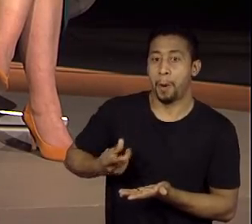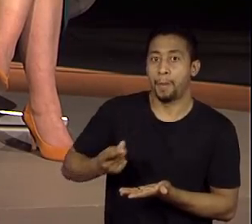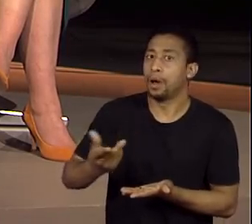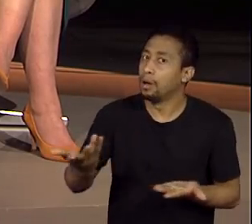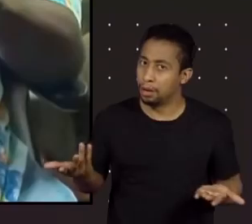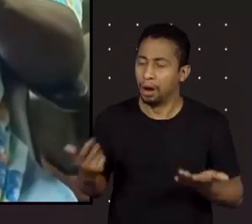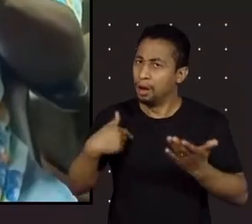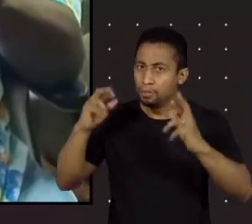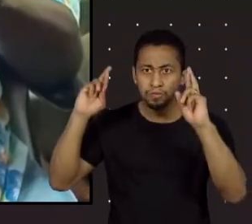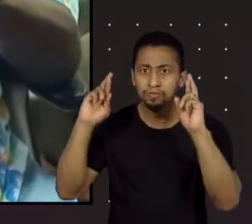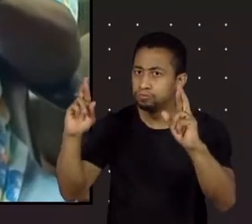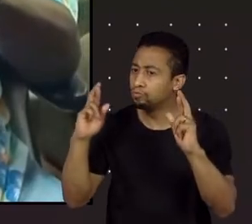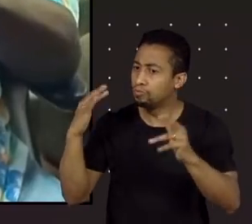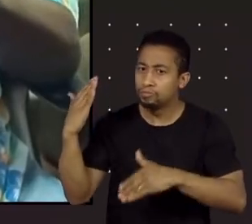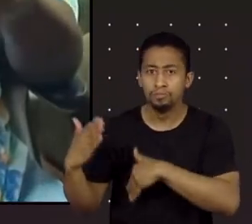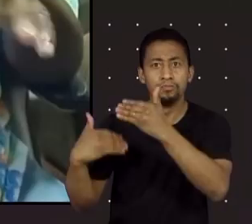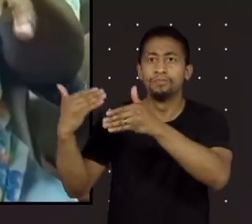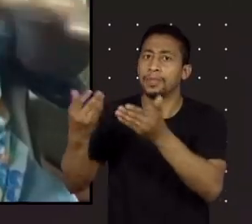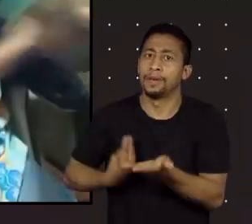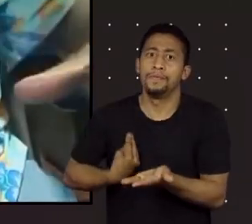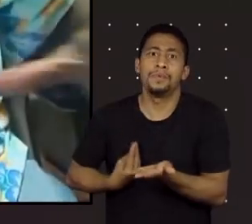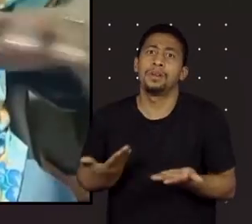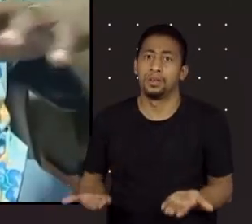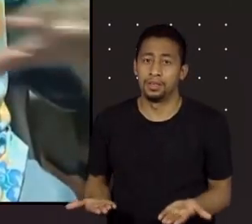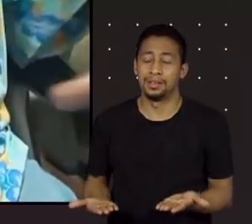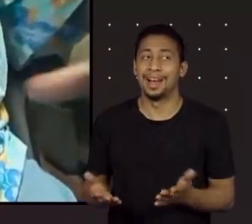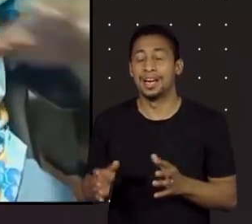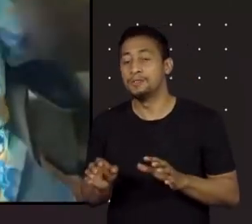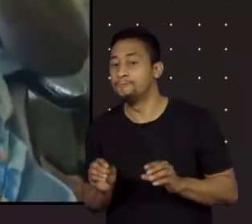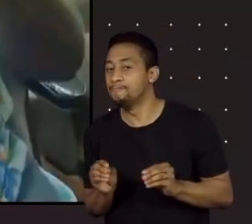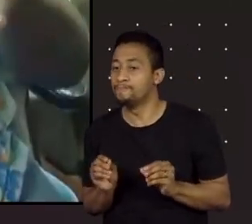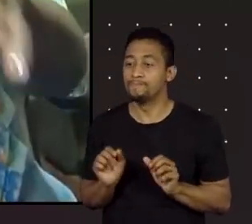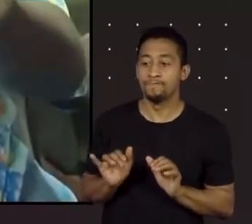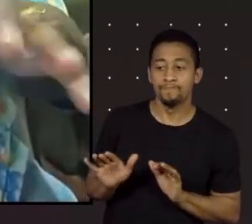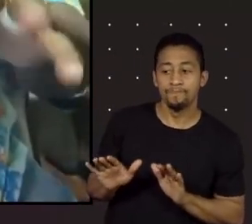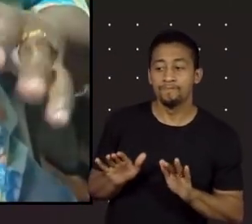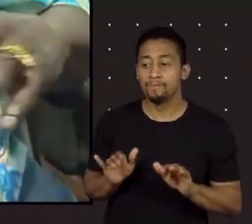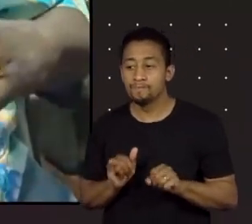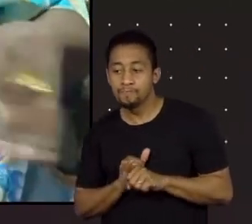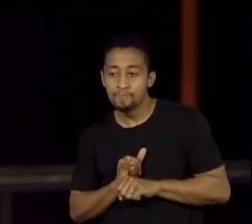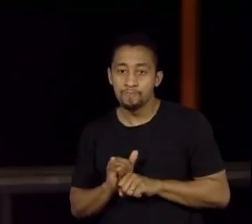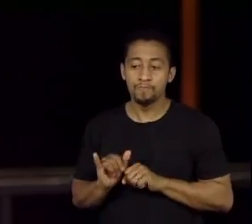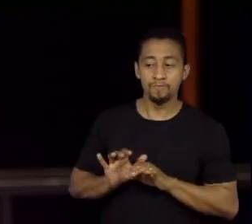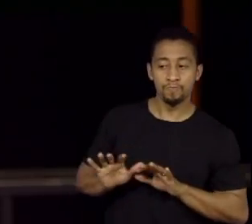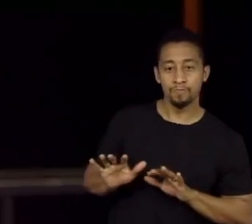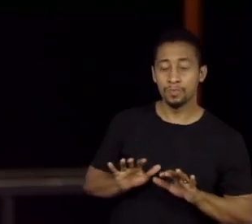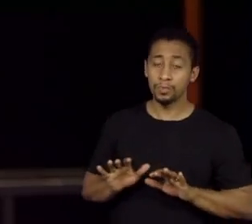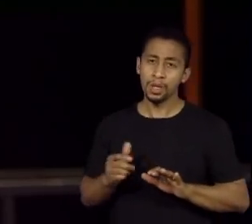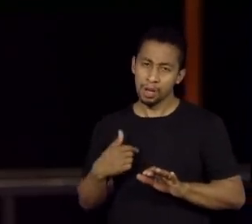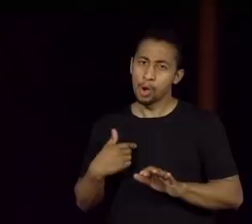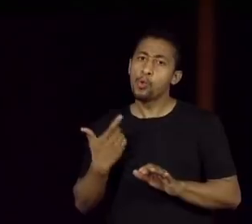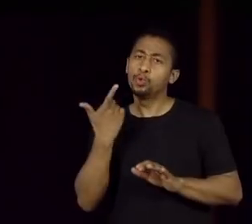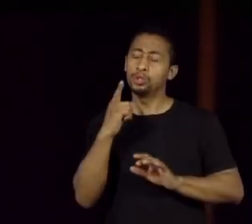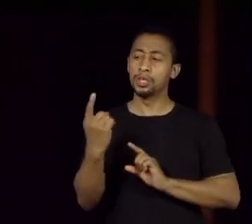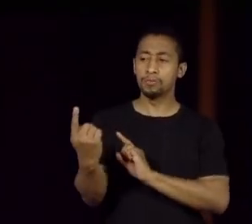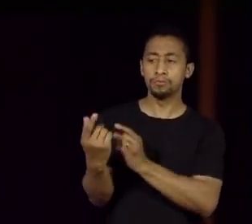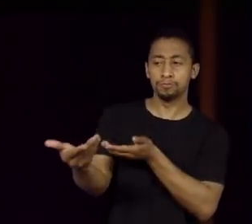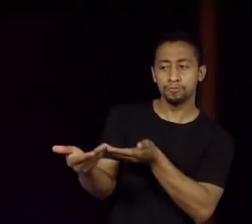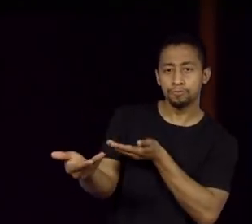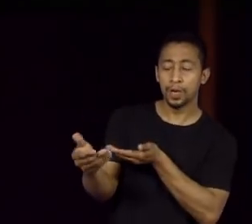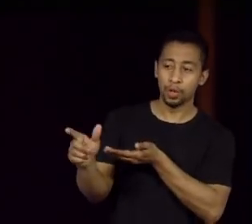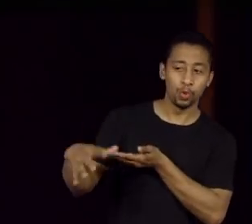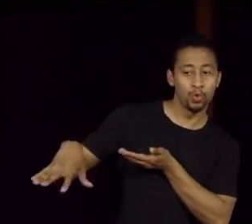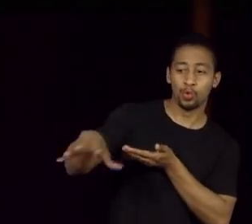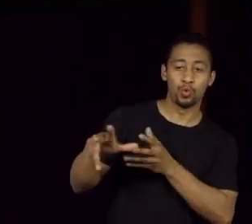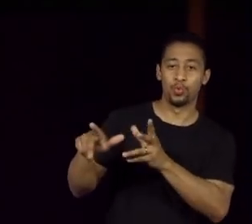de vida ainda, né? E aí fui, sabe? Mas sempre me dei bem com os malucos, eu sempre me dei bem com o maluco, porque eu